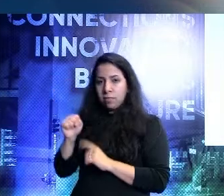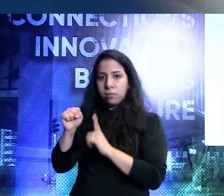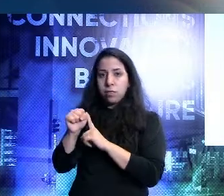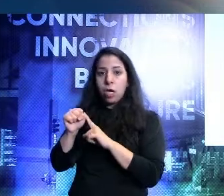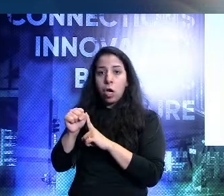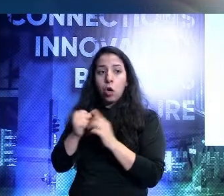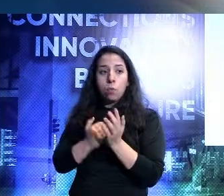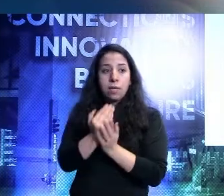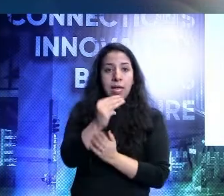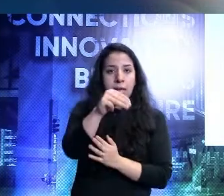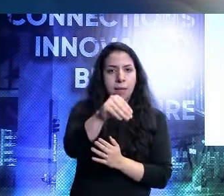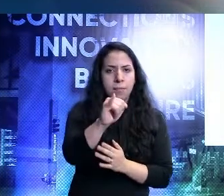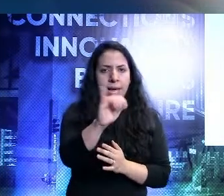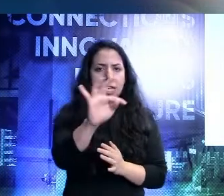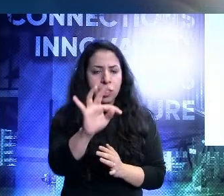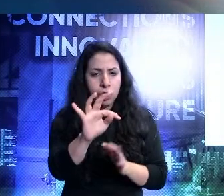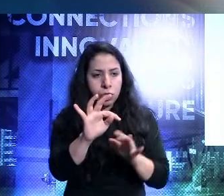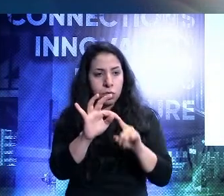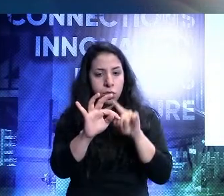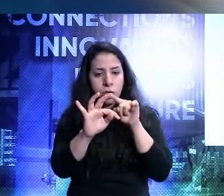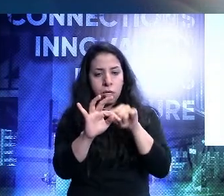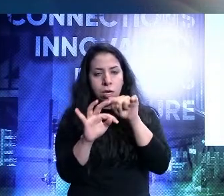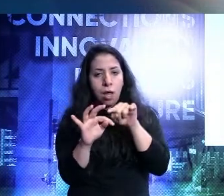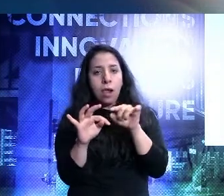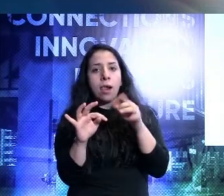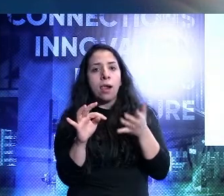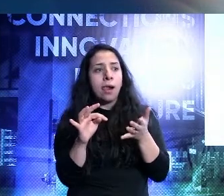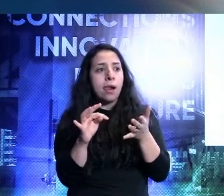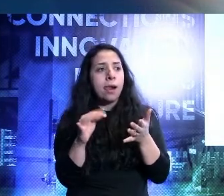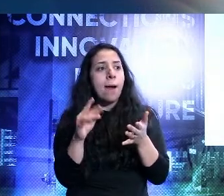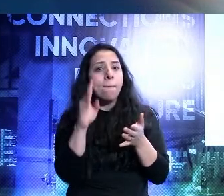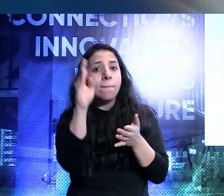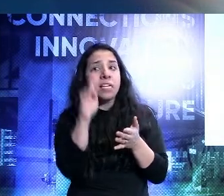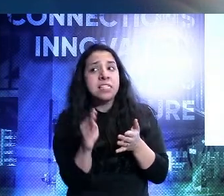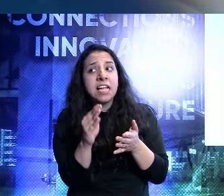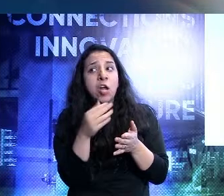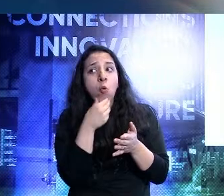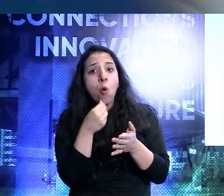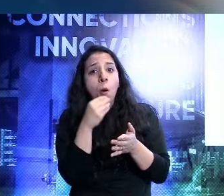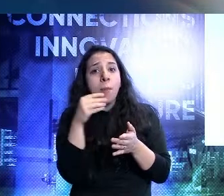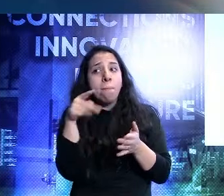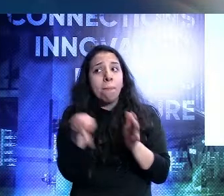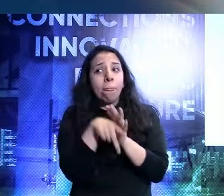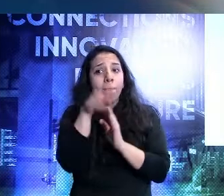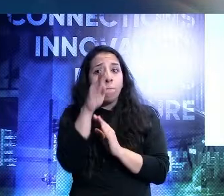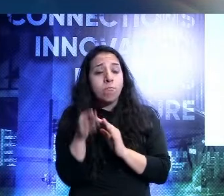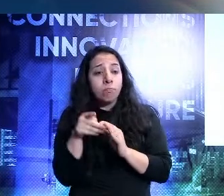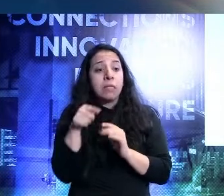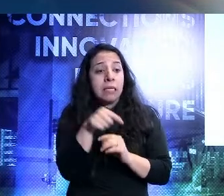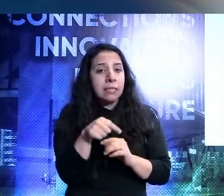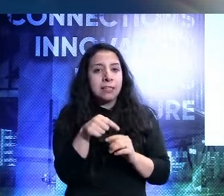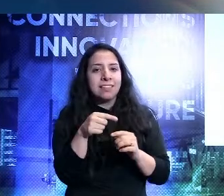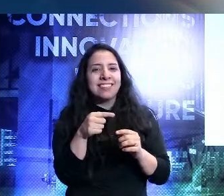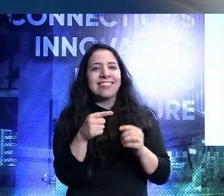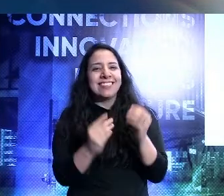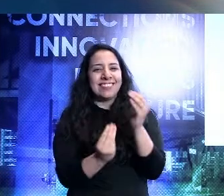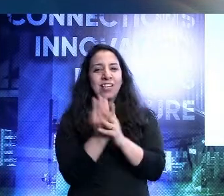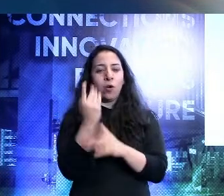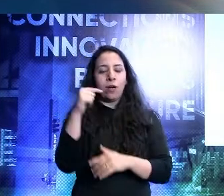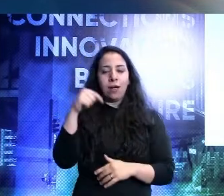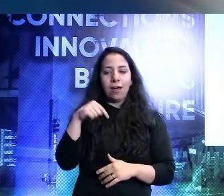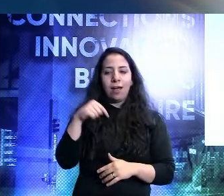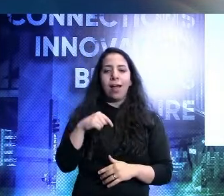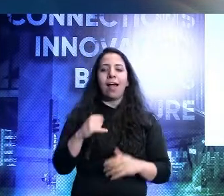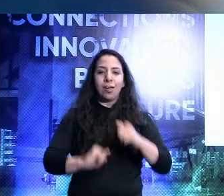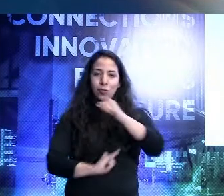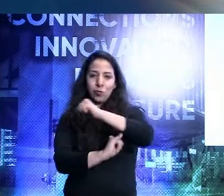do Massachusetts Institute of Technology, tinha um brasileiro lá no meio, o professor José Ferro, e ele fundou o Lean Institute Brasil. E a gente faz